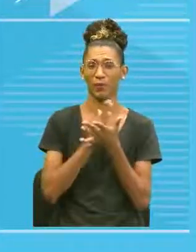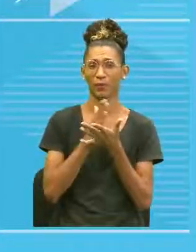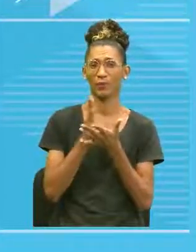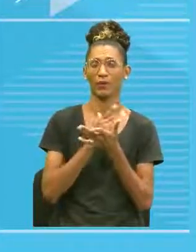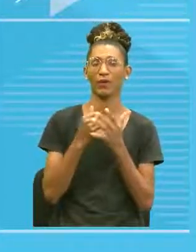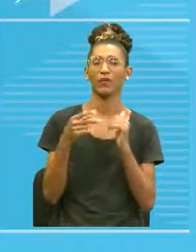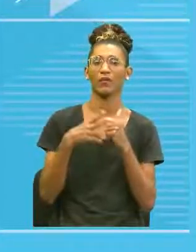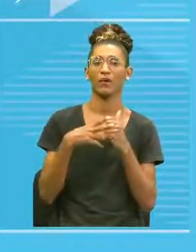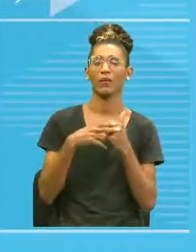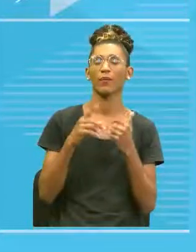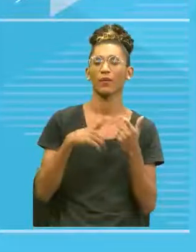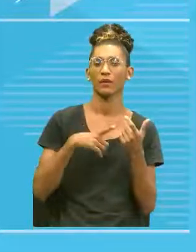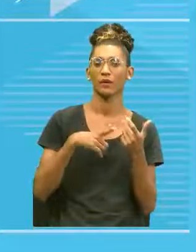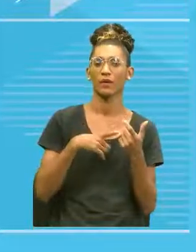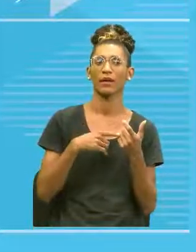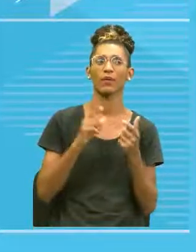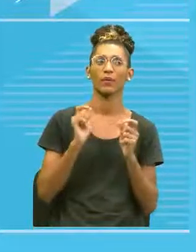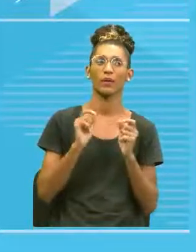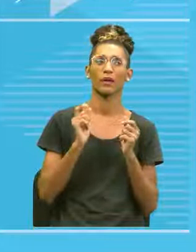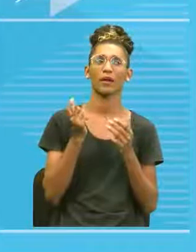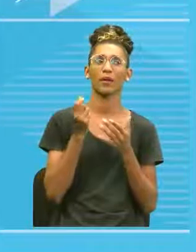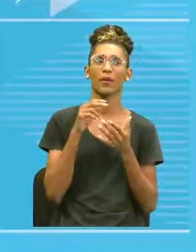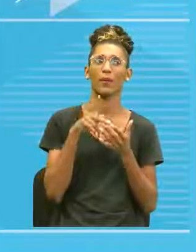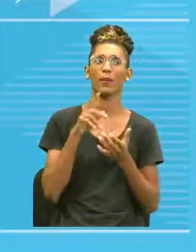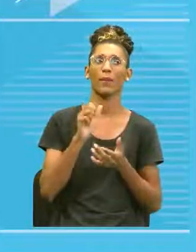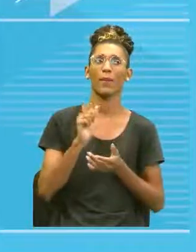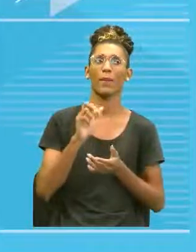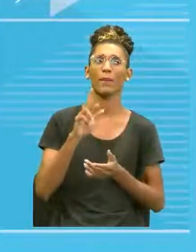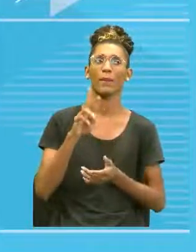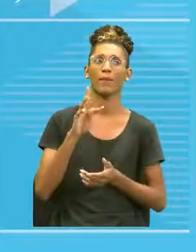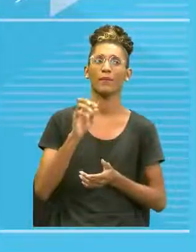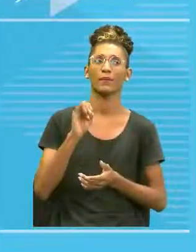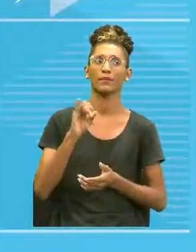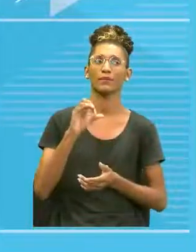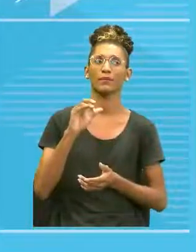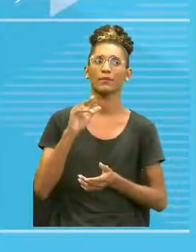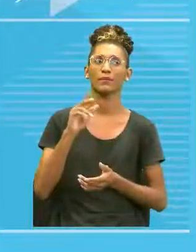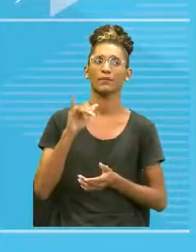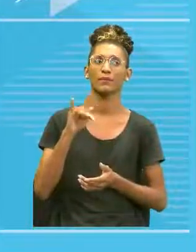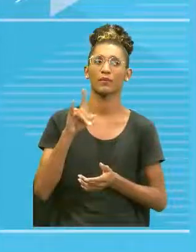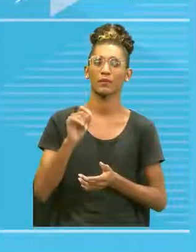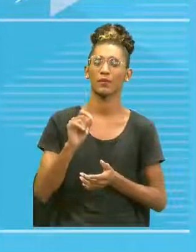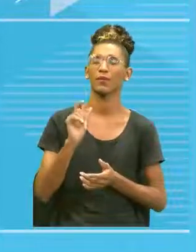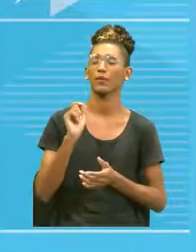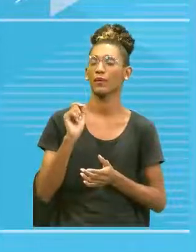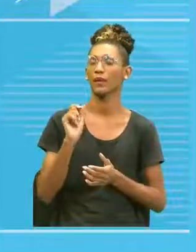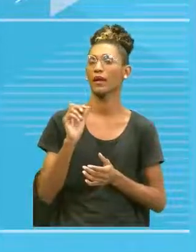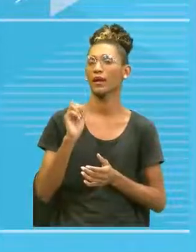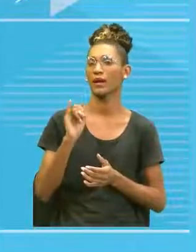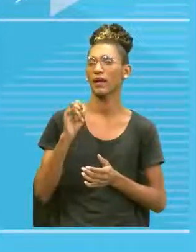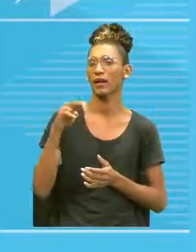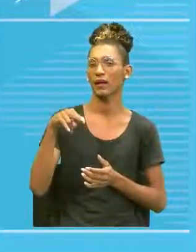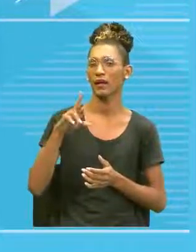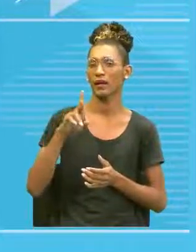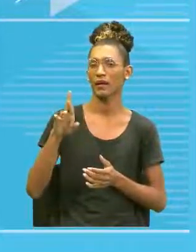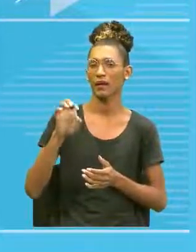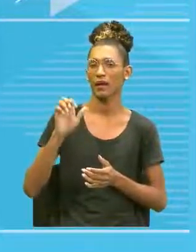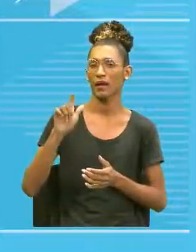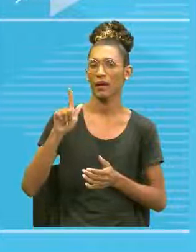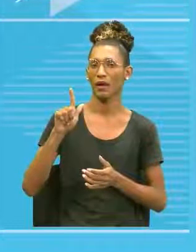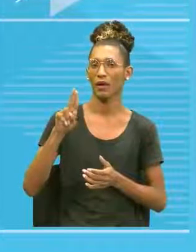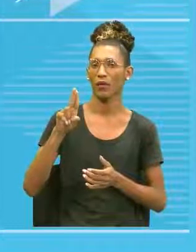o particípio irregular e como acontece também português e em português